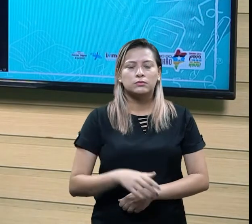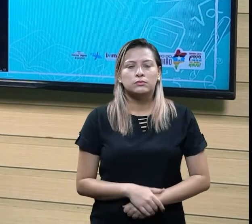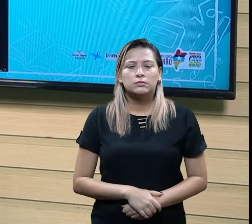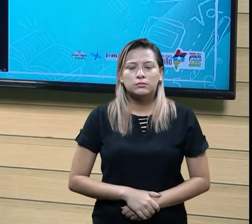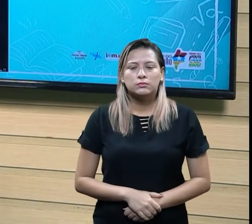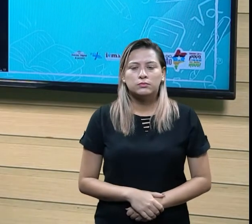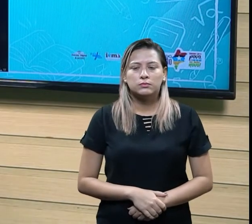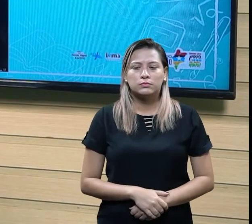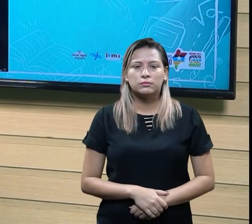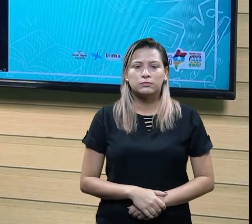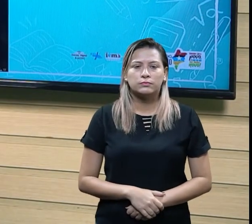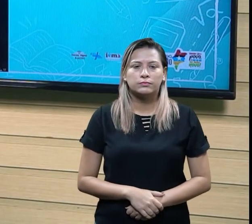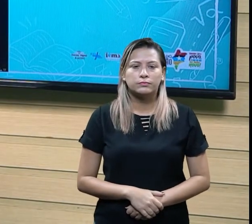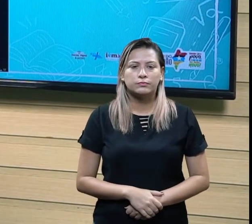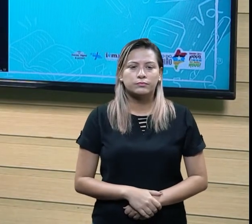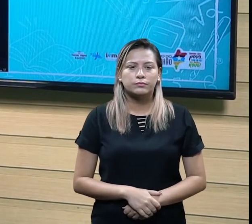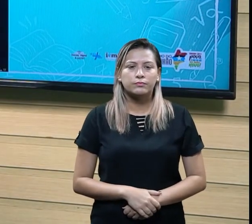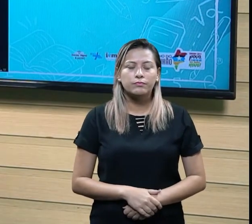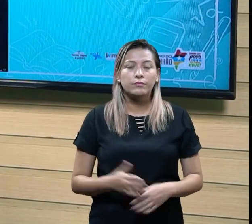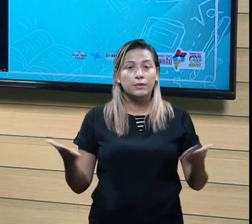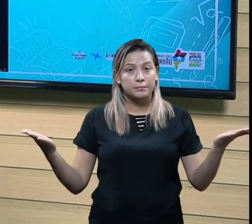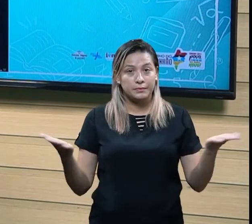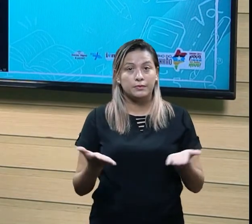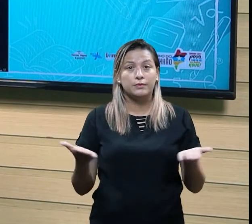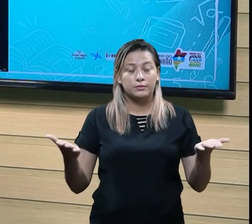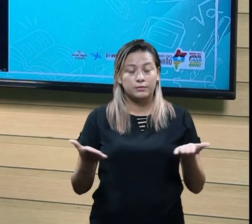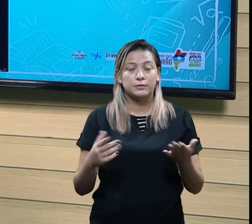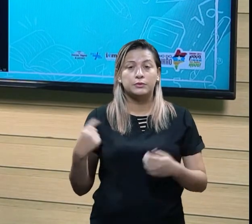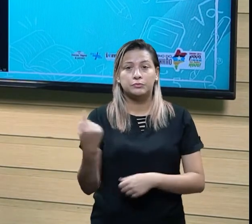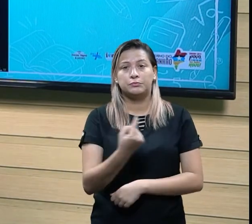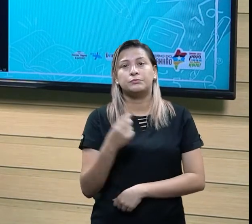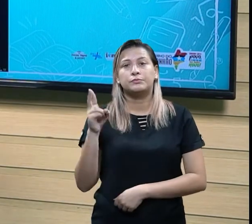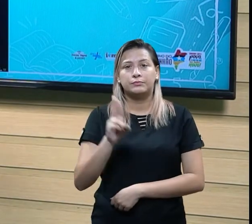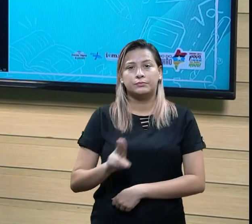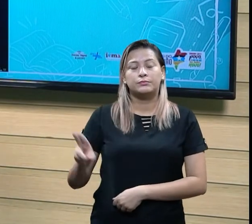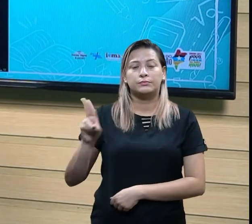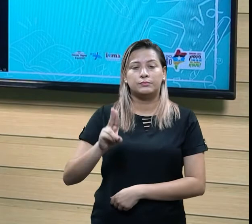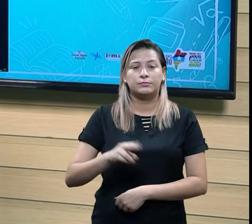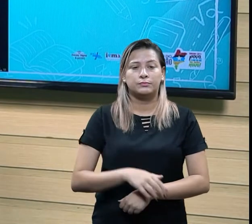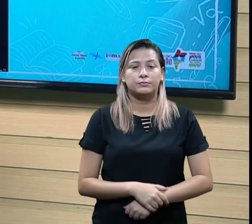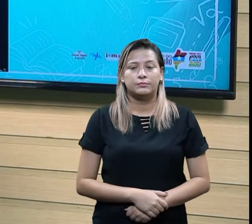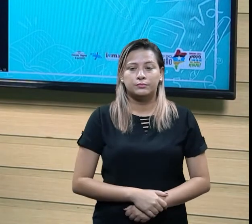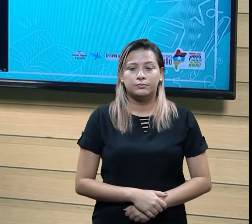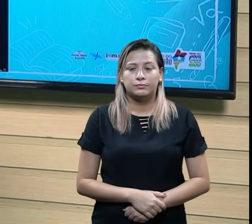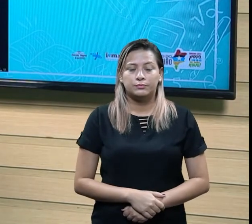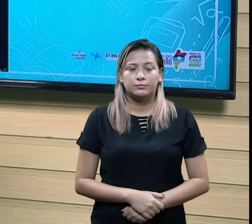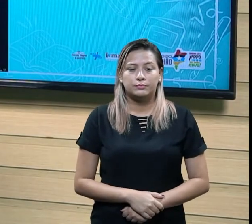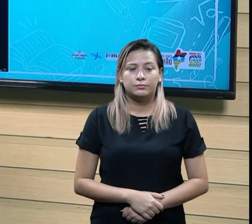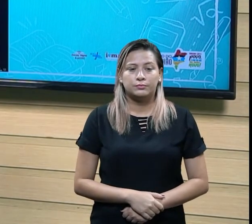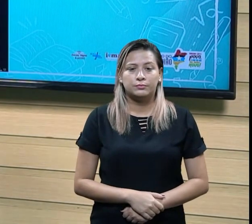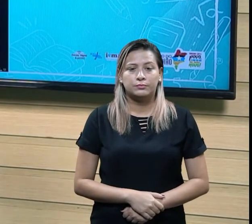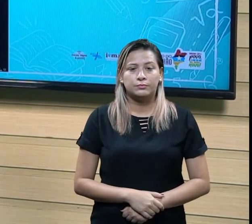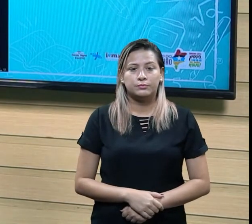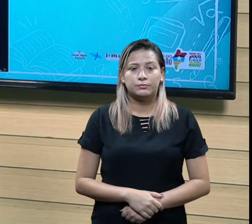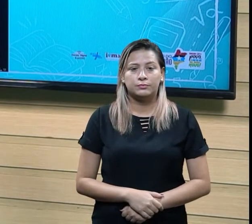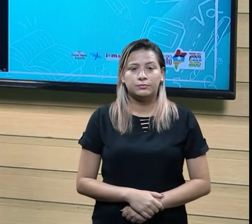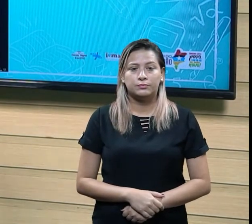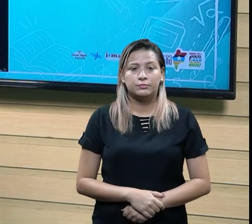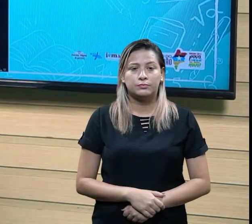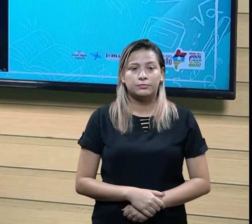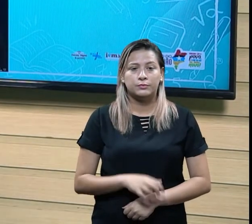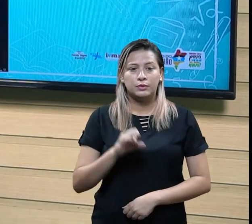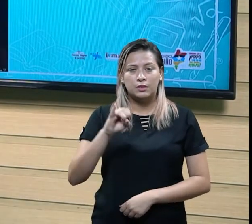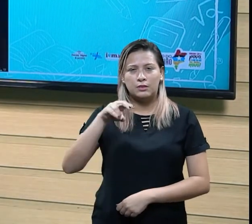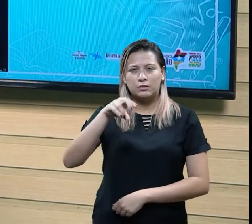para a nossa versão agora que a gente continua utilizando. Tá? Essa versão com o